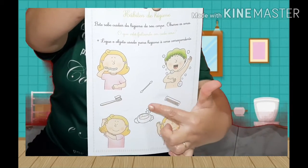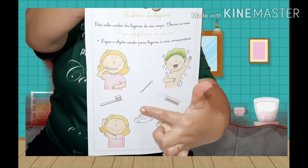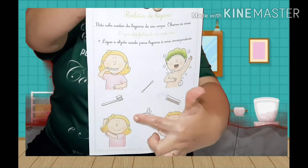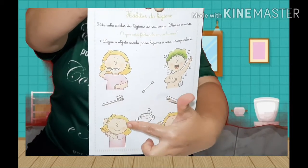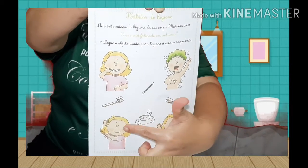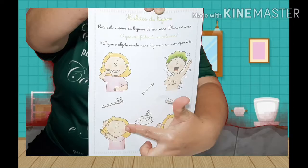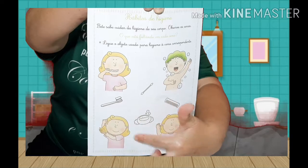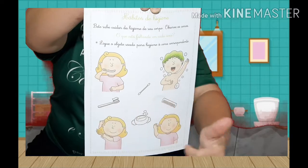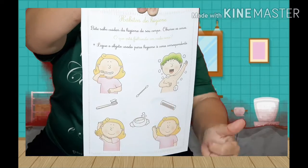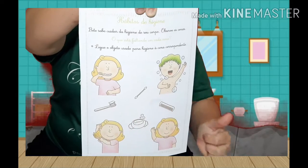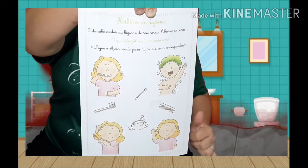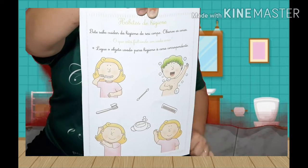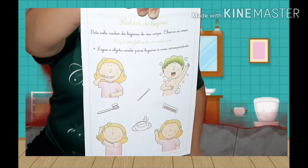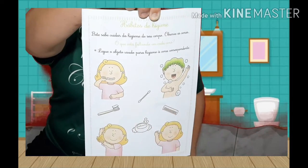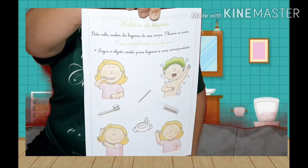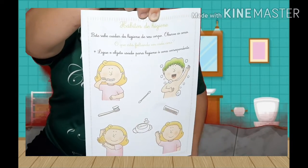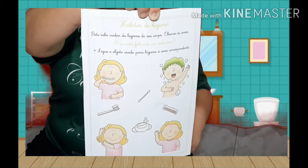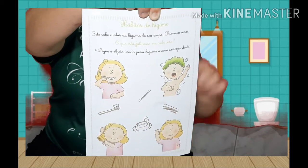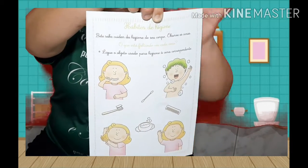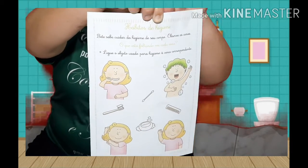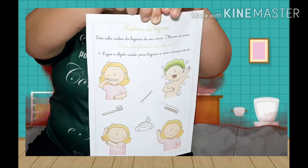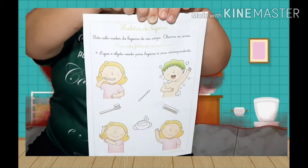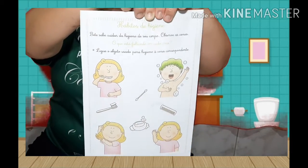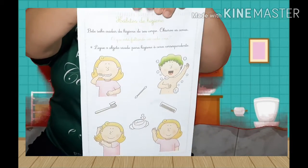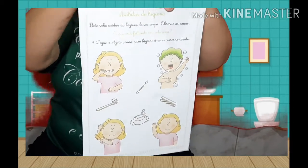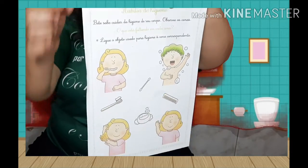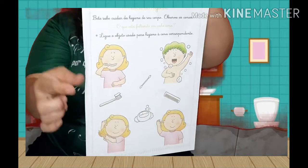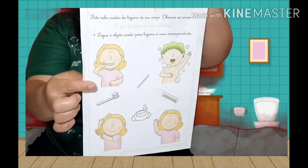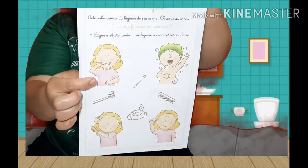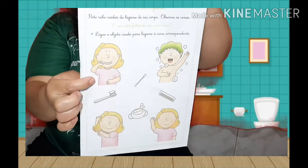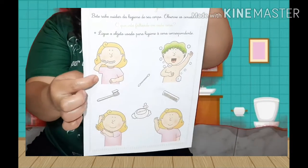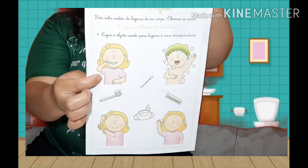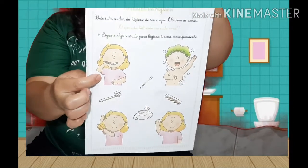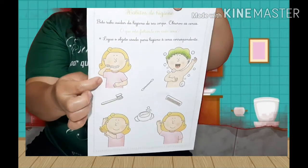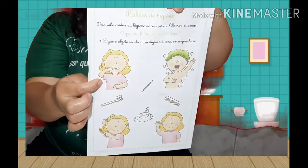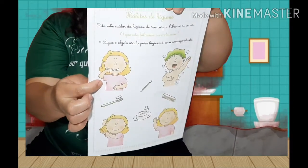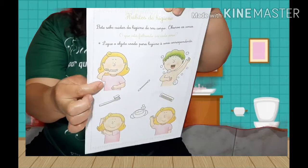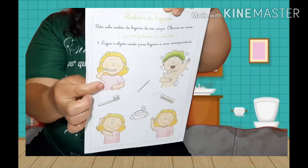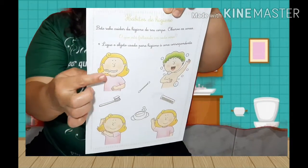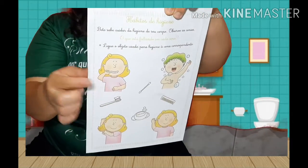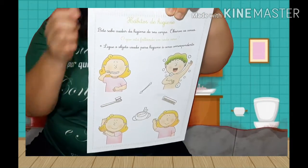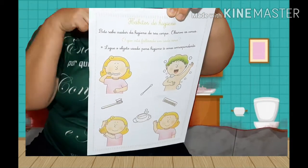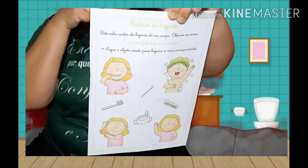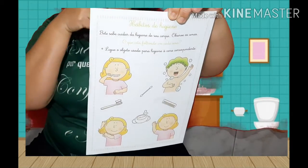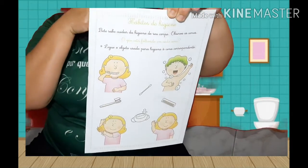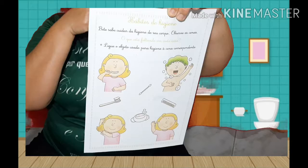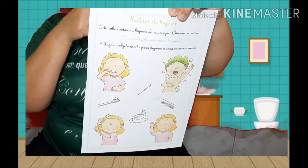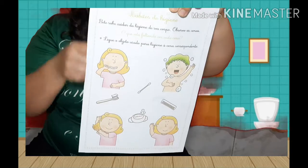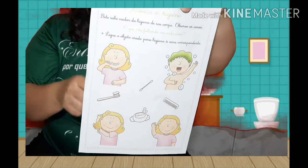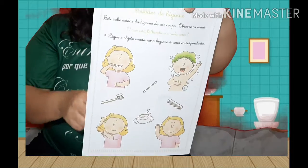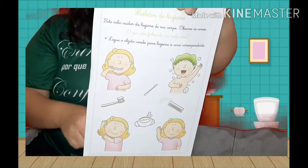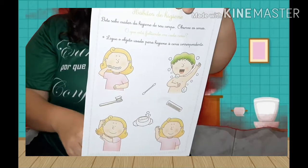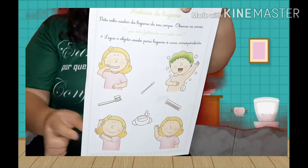vai ligar o pente até essa criança. E a criança que está aqui em cima, ela quer o quê? Escovar